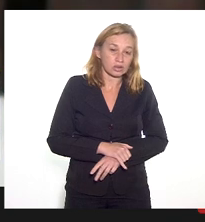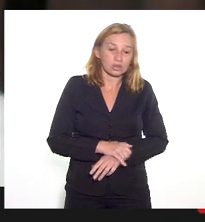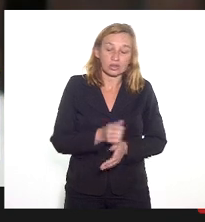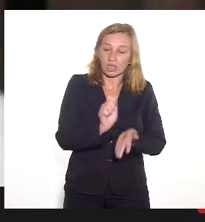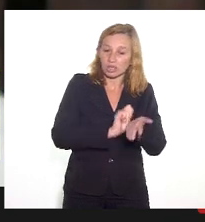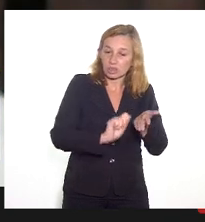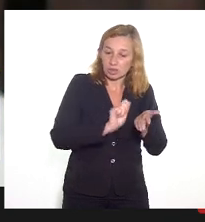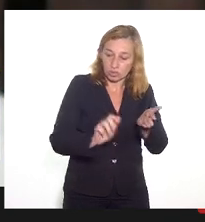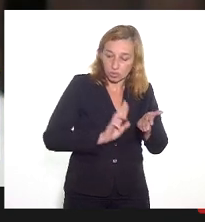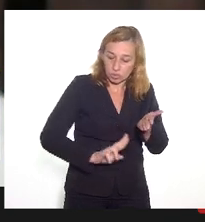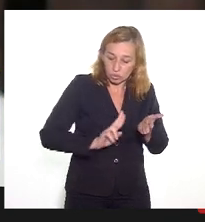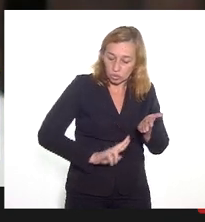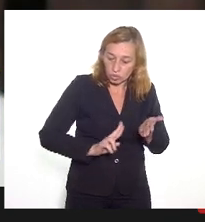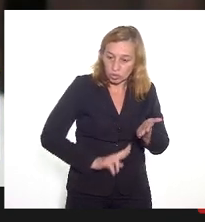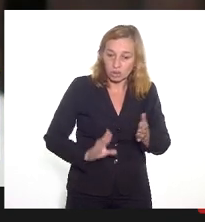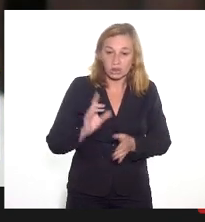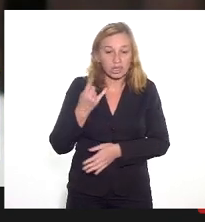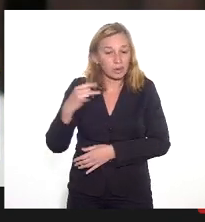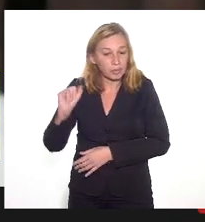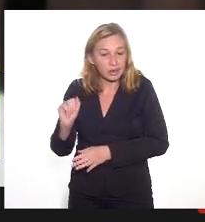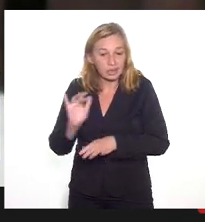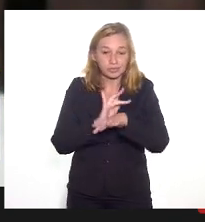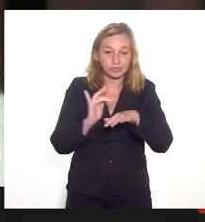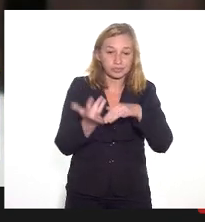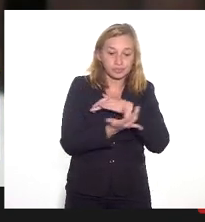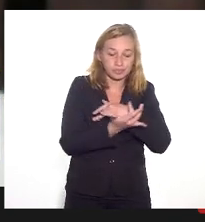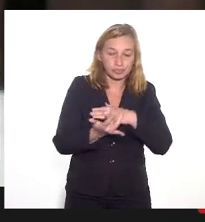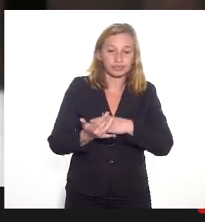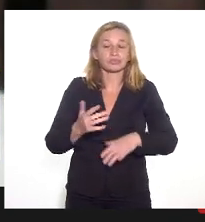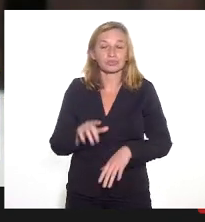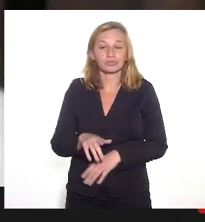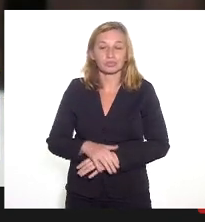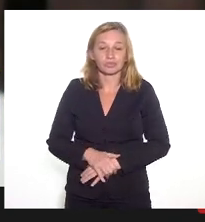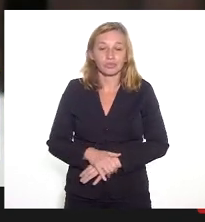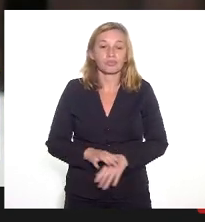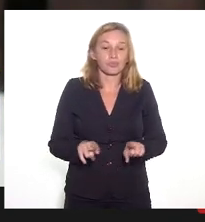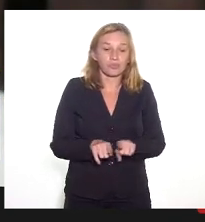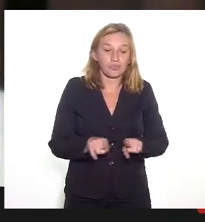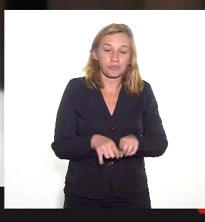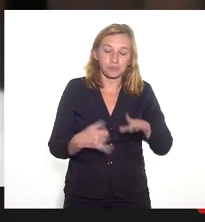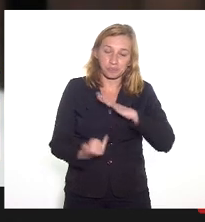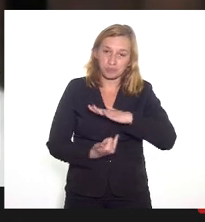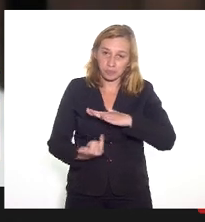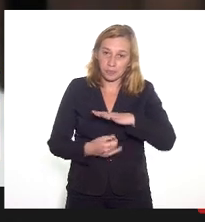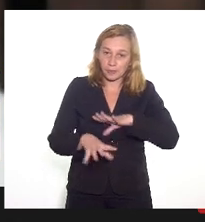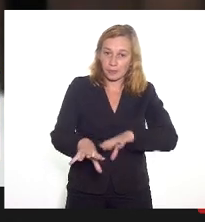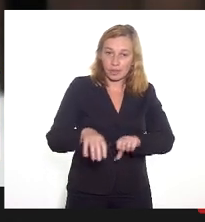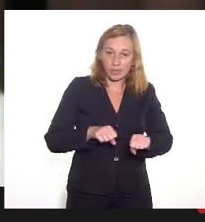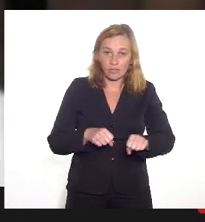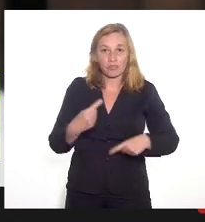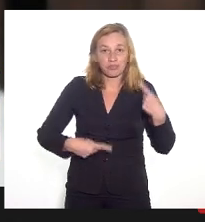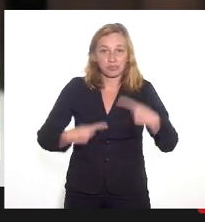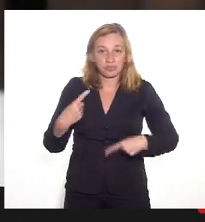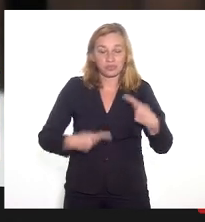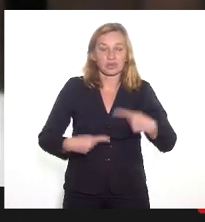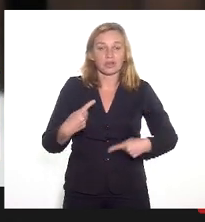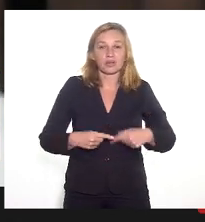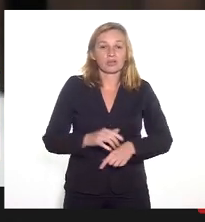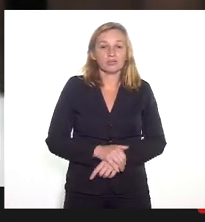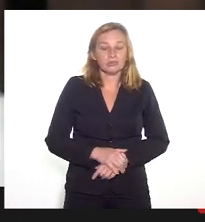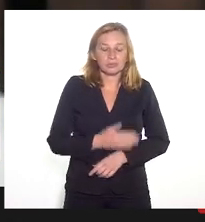abaixo-assinados, em campanhas específicas nas redes, etc., mas também no âmbito institucional, na formulação de políticas públicas para